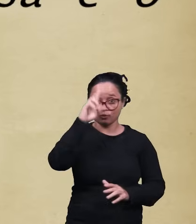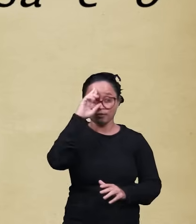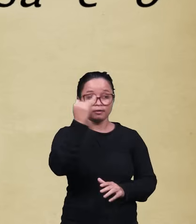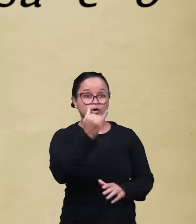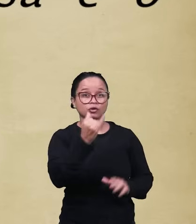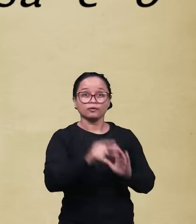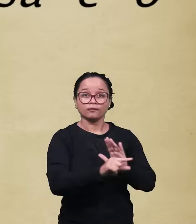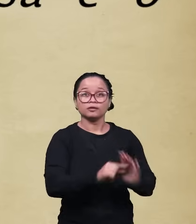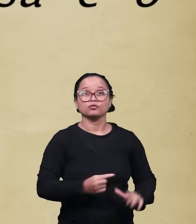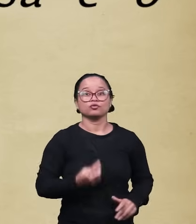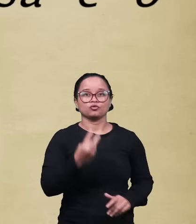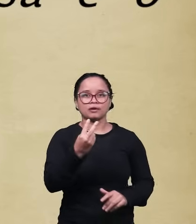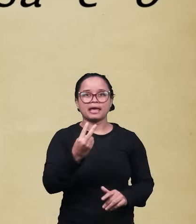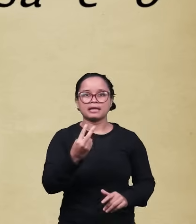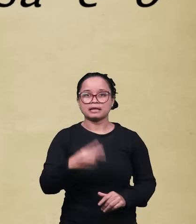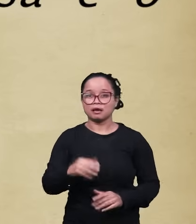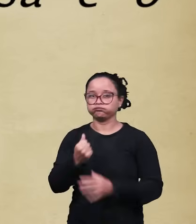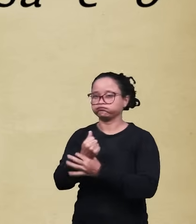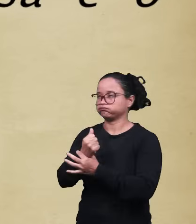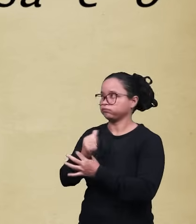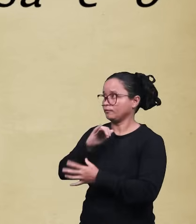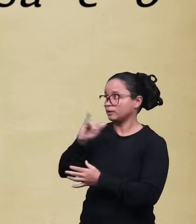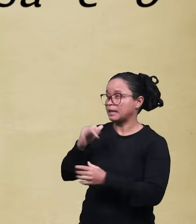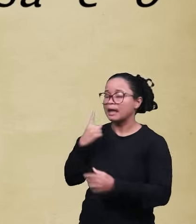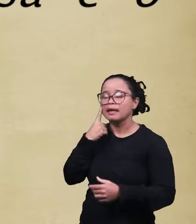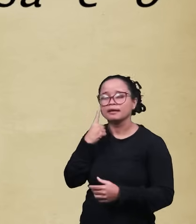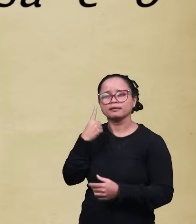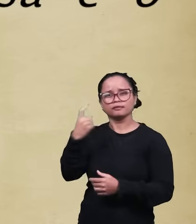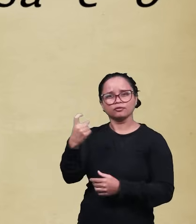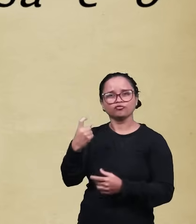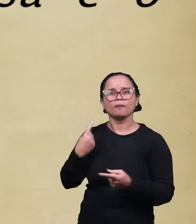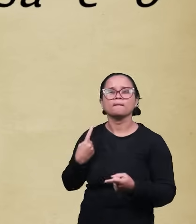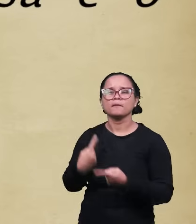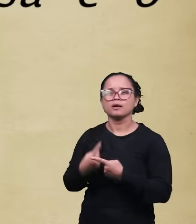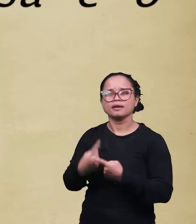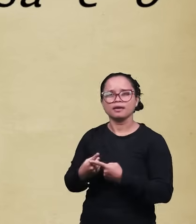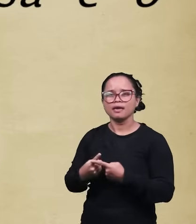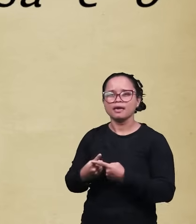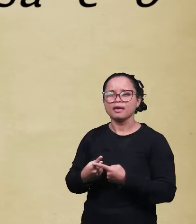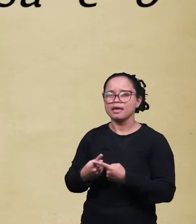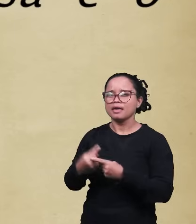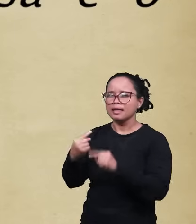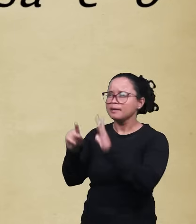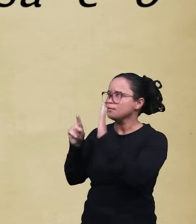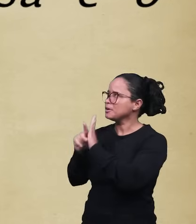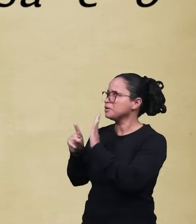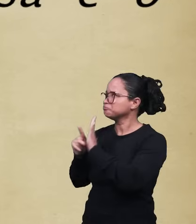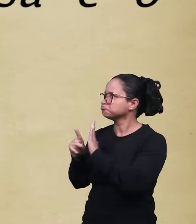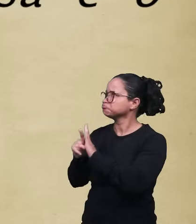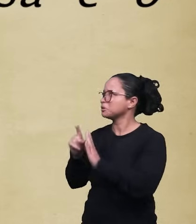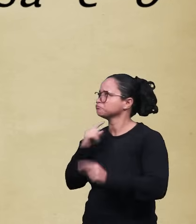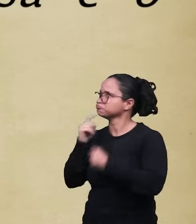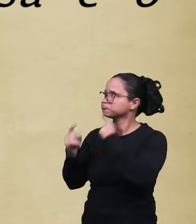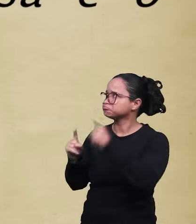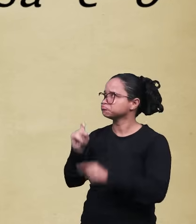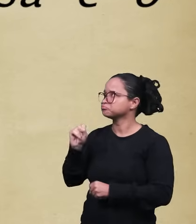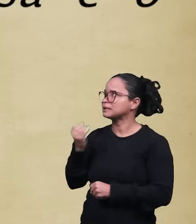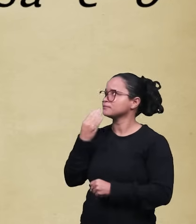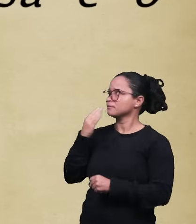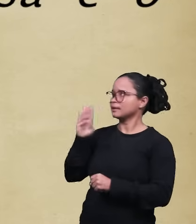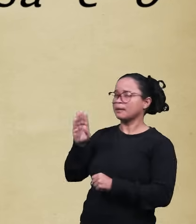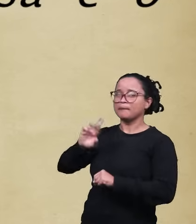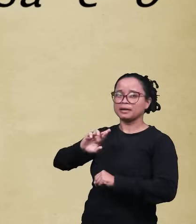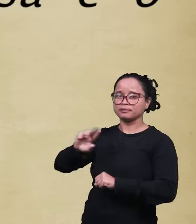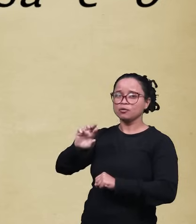No versículo 2 é Abrão falando. Interessante que Abrão ele questiona um pouco a promessa do Senhor, não